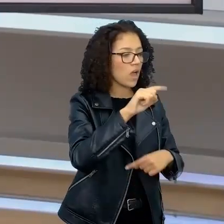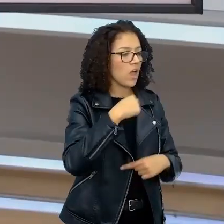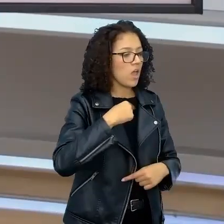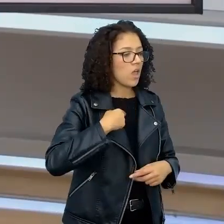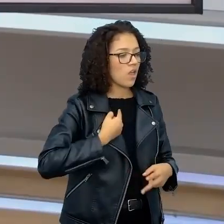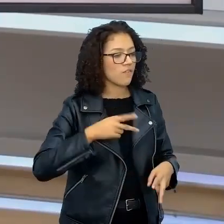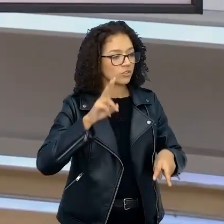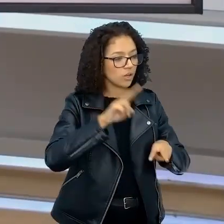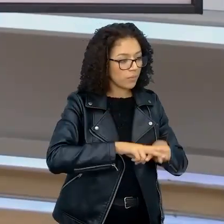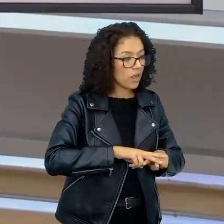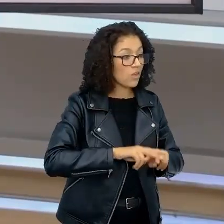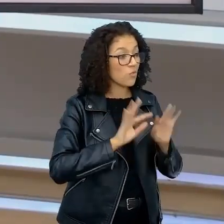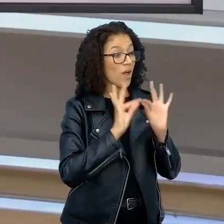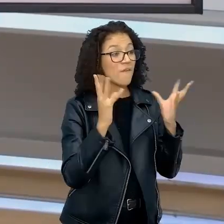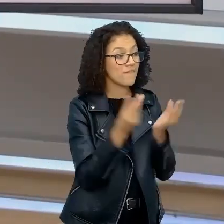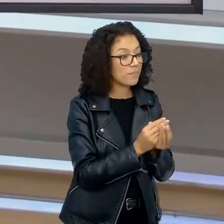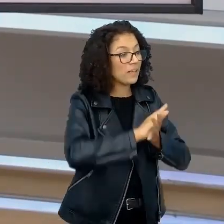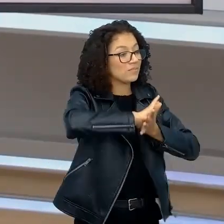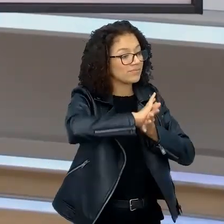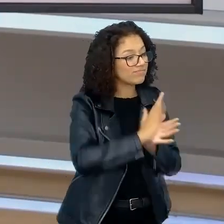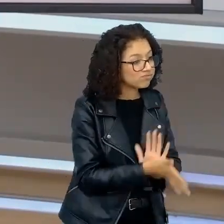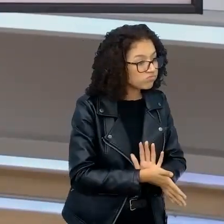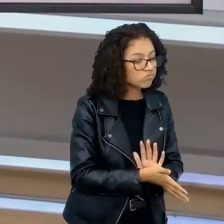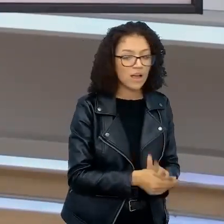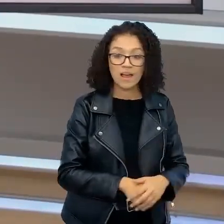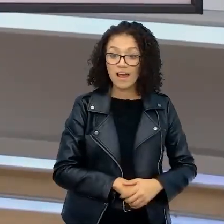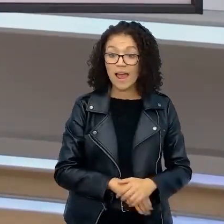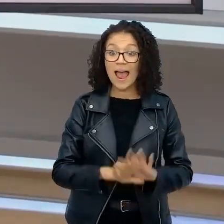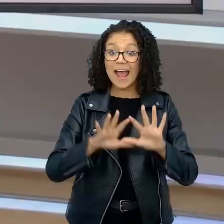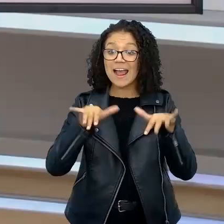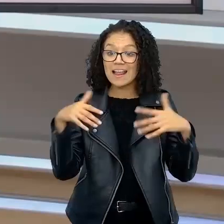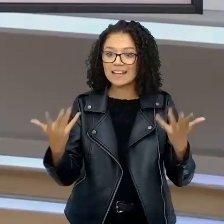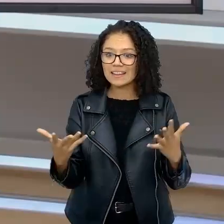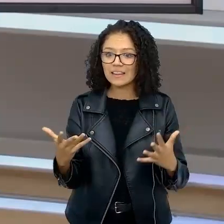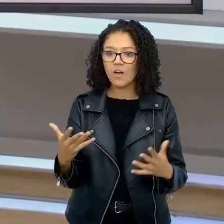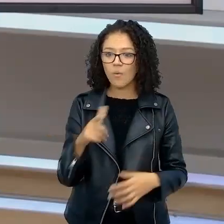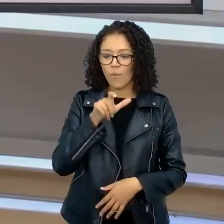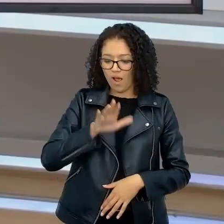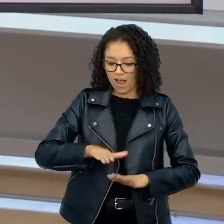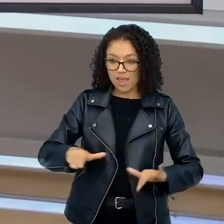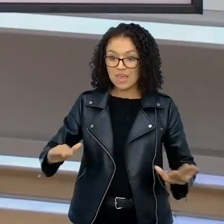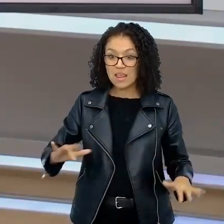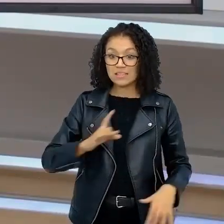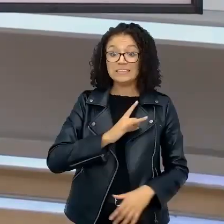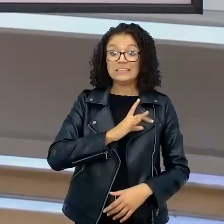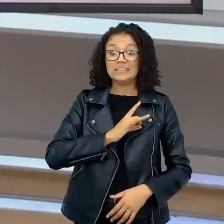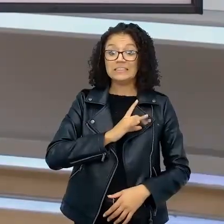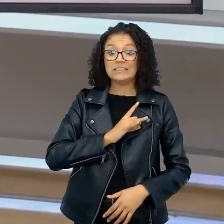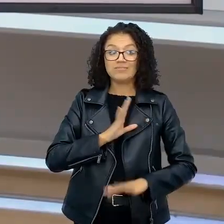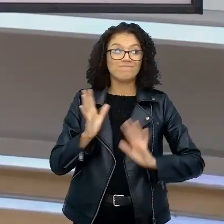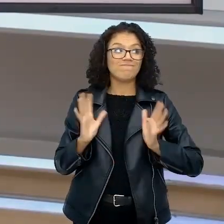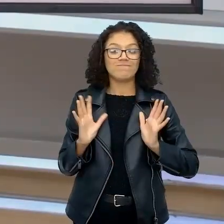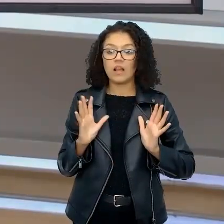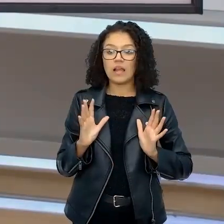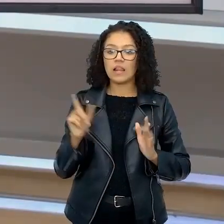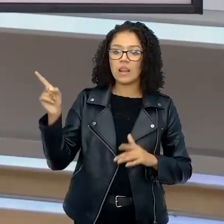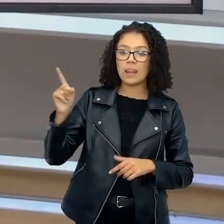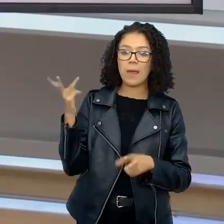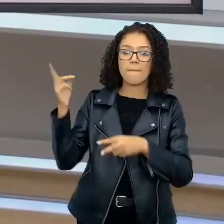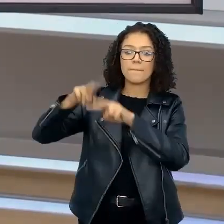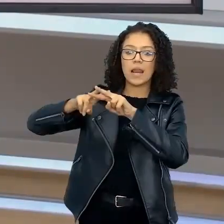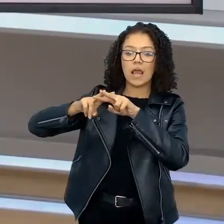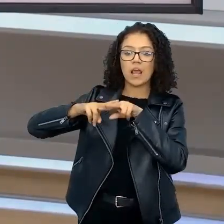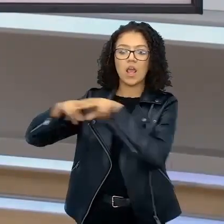vai ser destruída, vai acabar. Então, essa criança, ela tem medo, né? Ela não quer que a pessoa seja presa, ela só